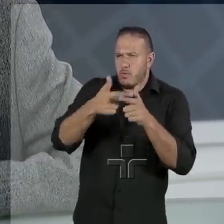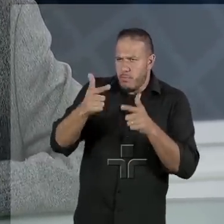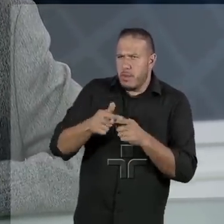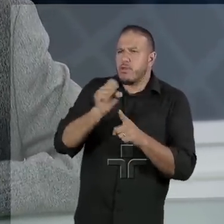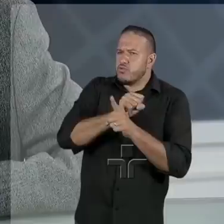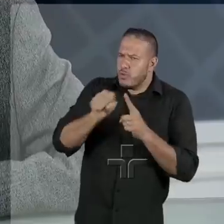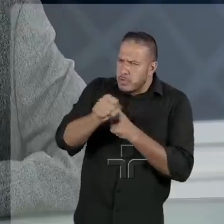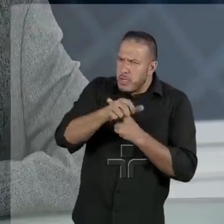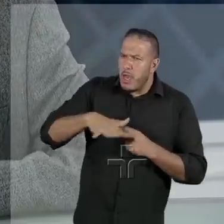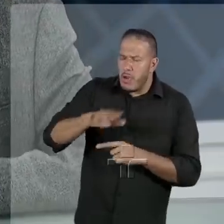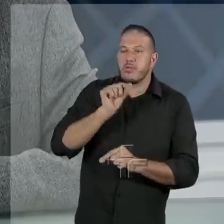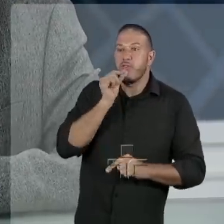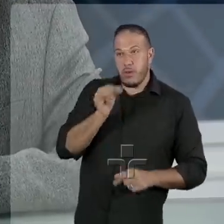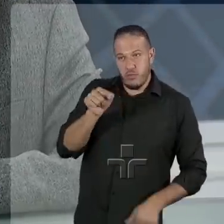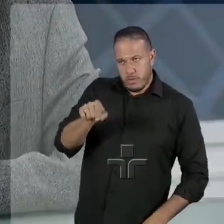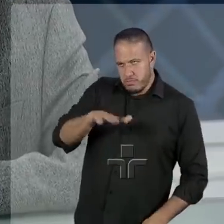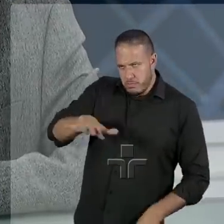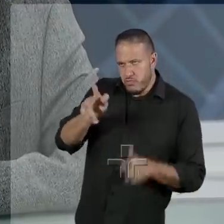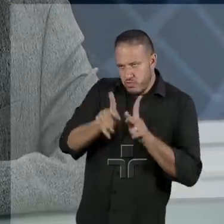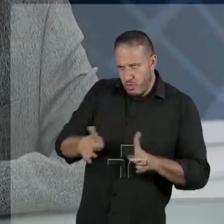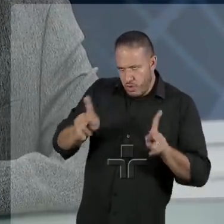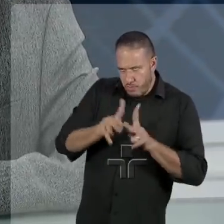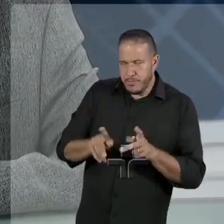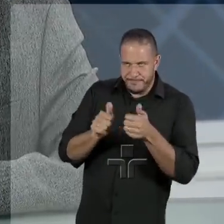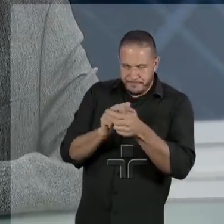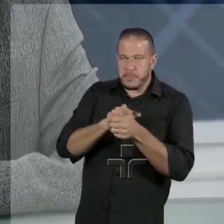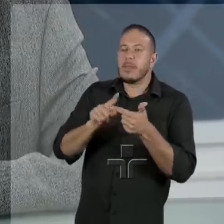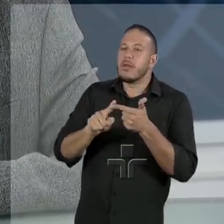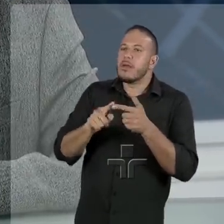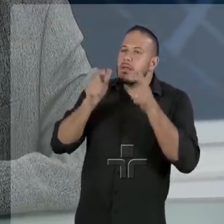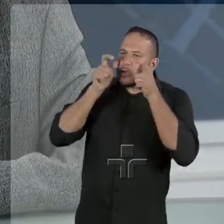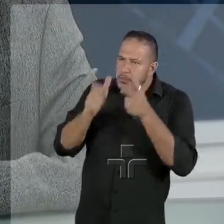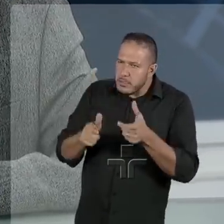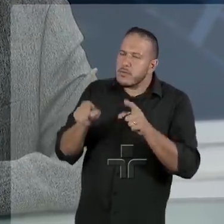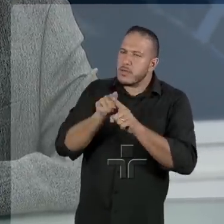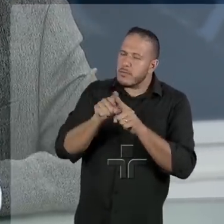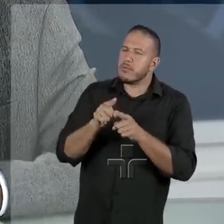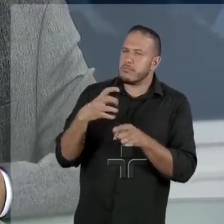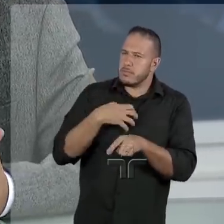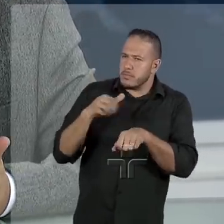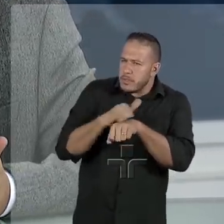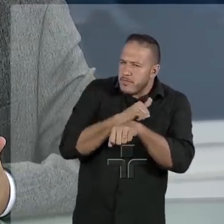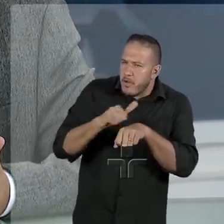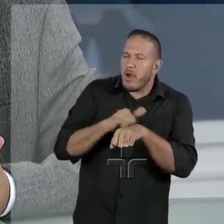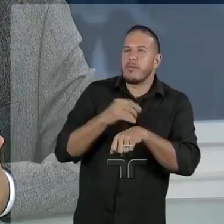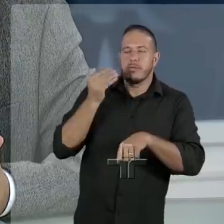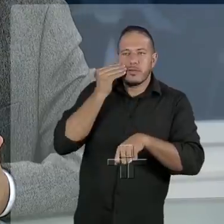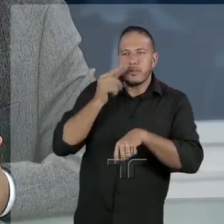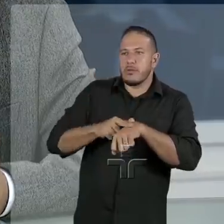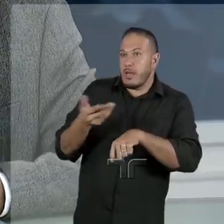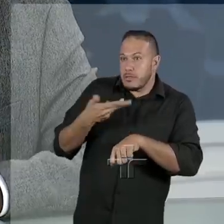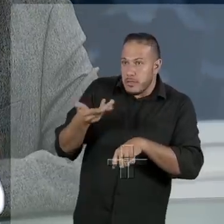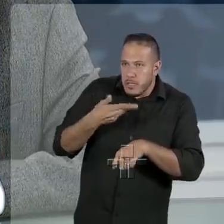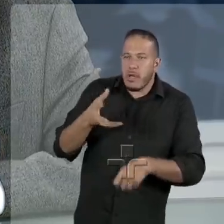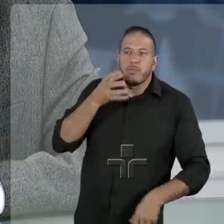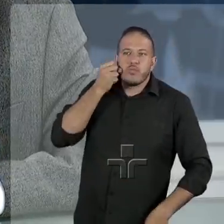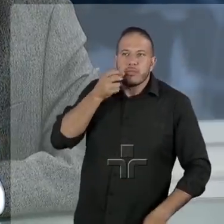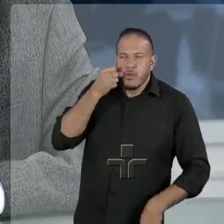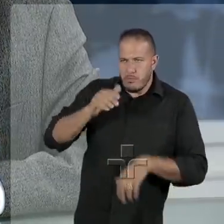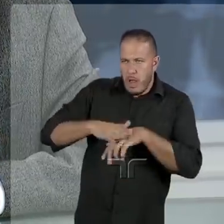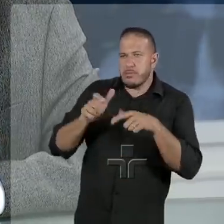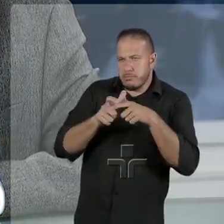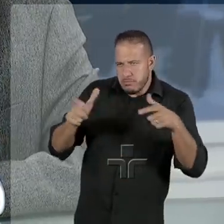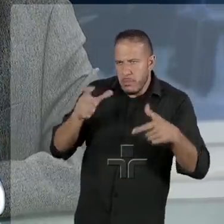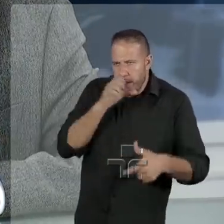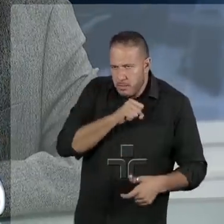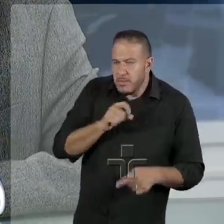me refiro ao shopping, né? É interessante que você busque métodos de agilizar a adoção, mas me